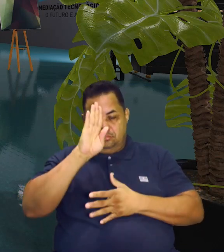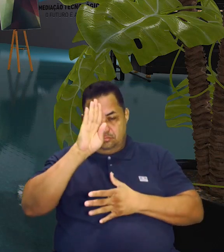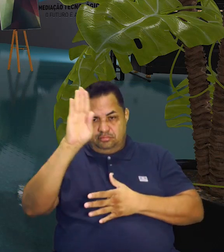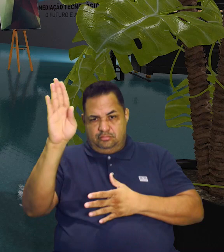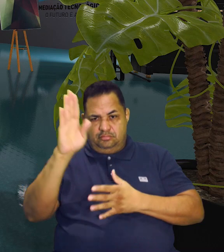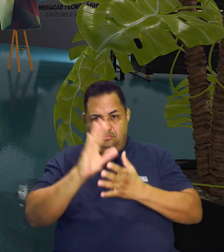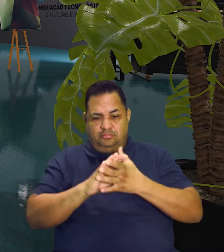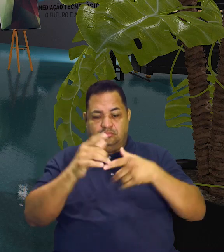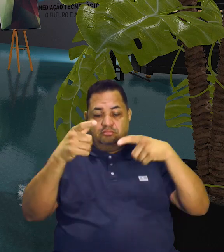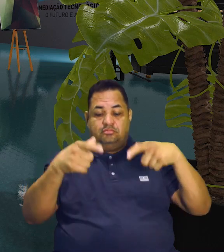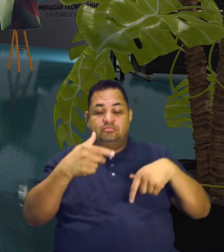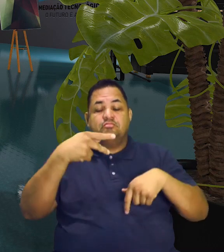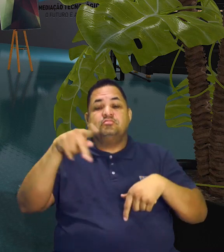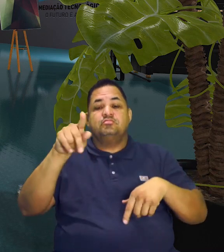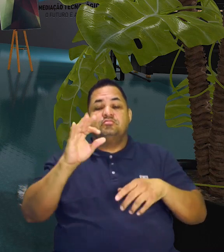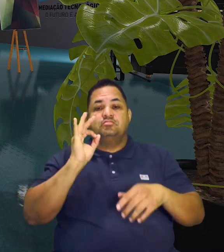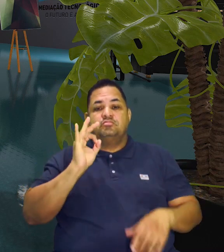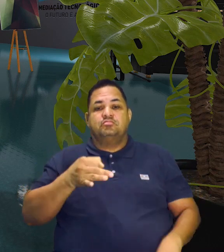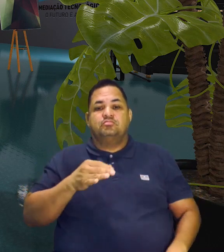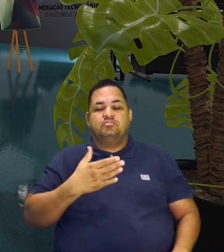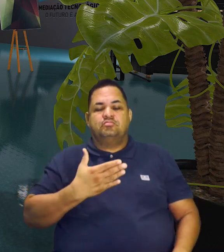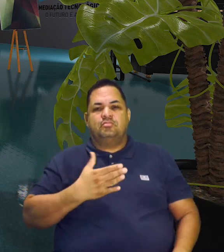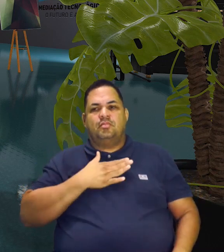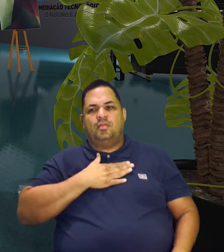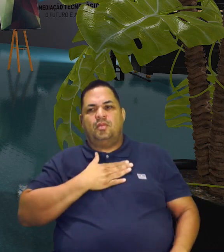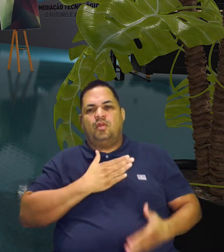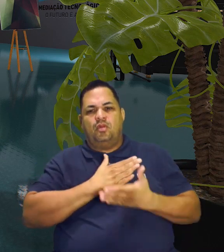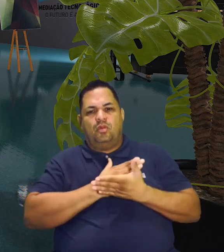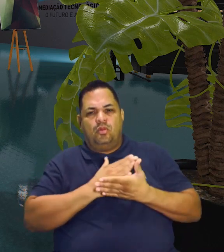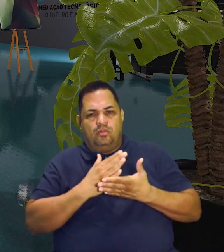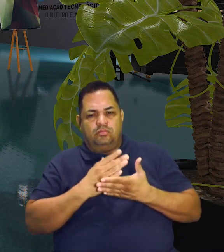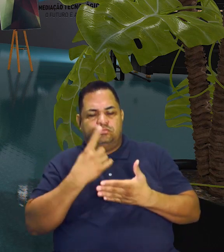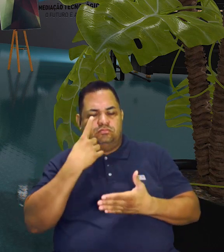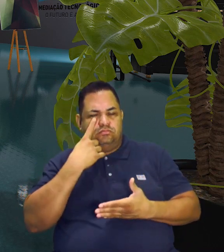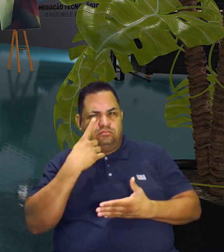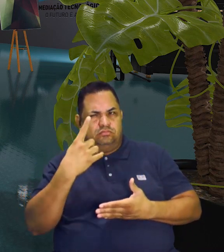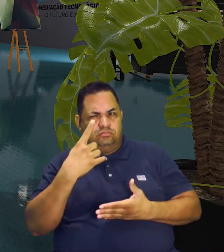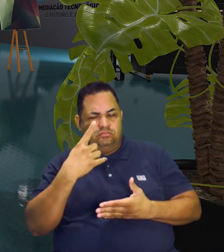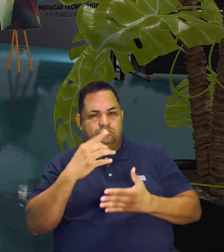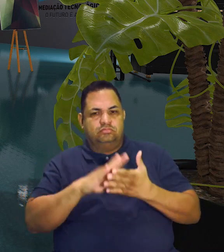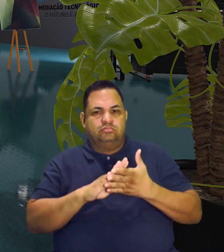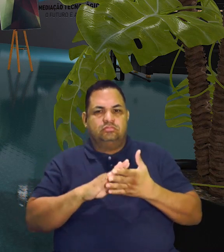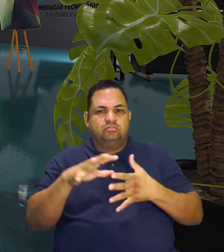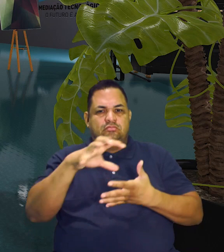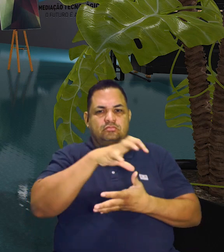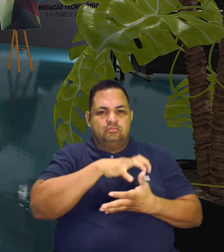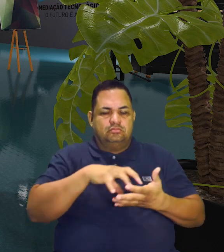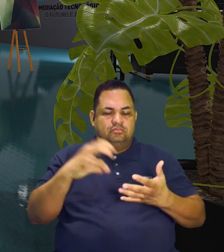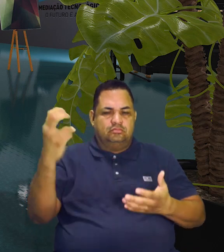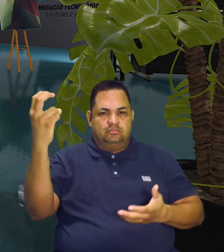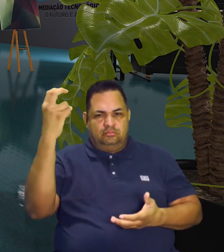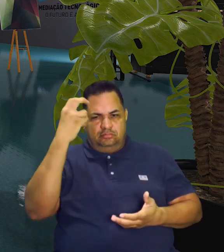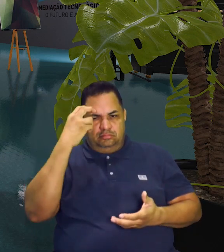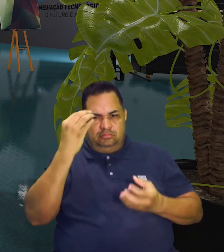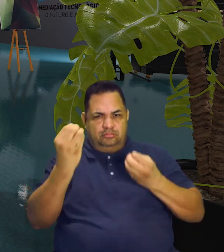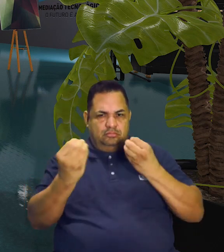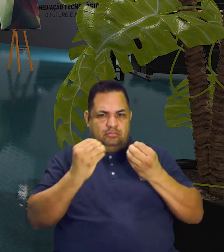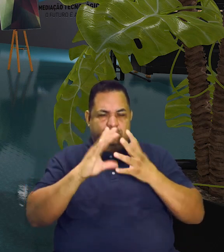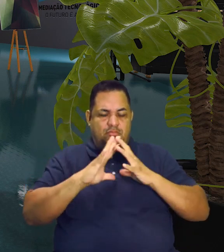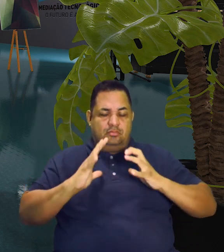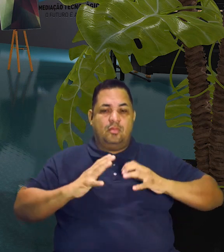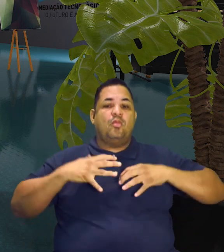principalmente aí da sua localidade, certo? Comece a observar mais as pessoas, as manifestações culturais, como